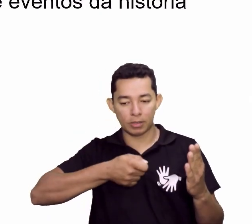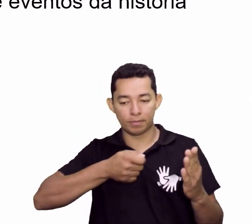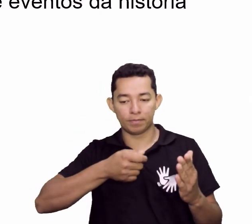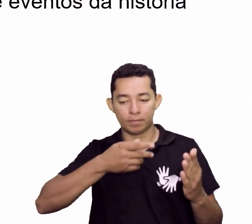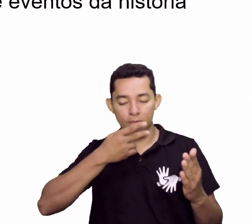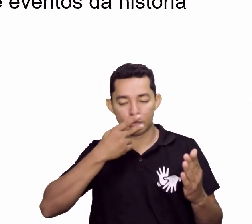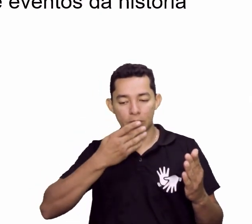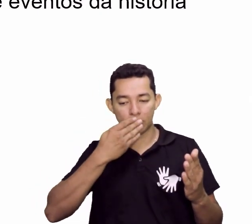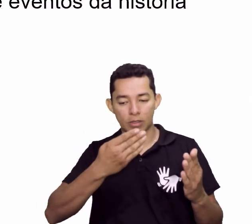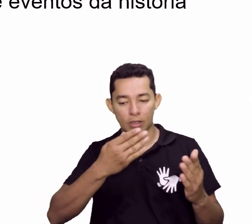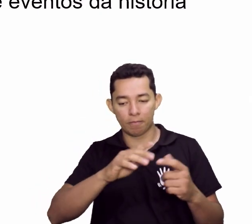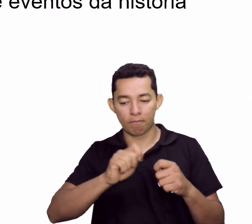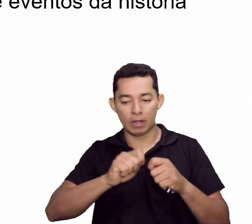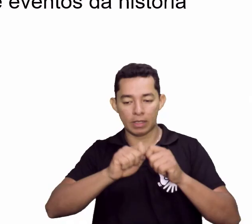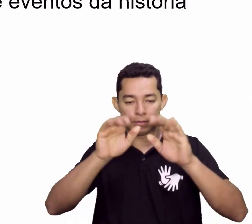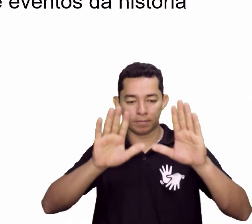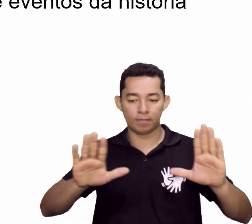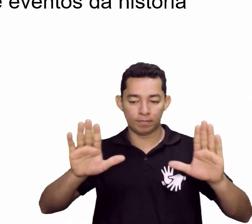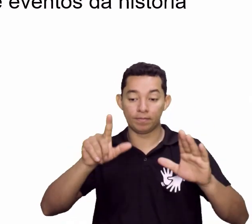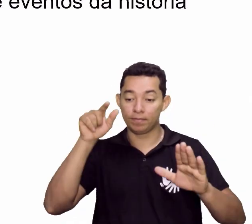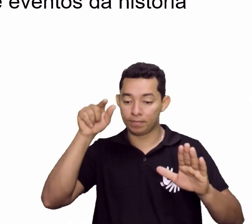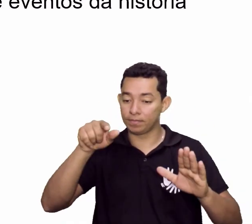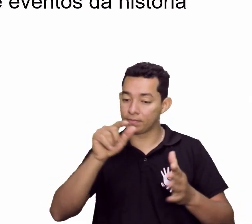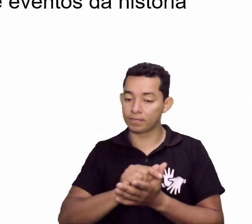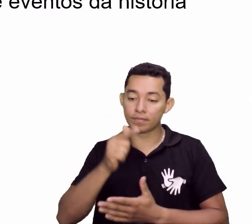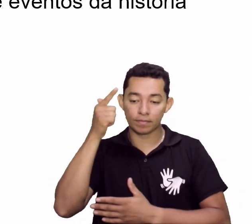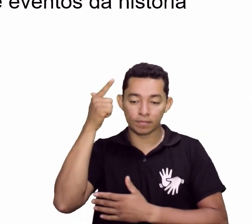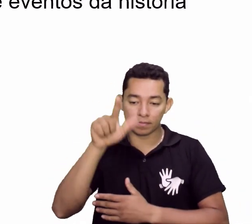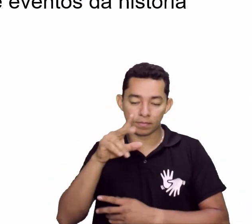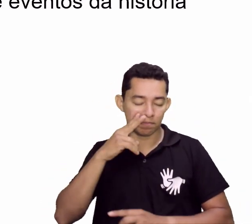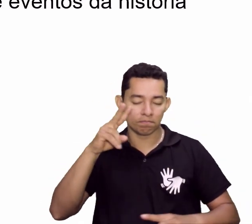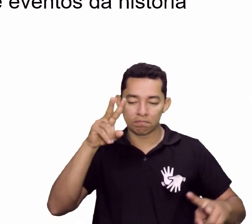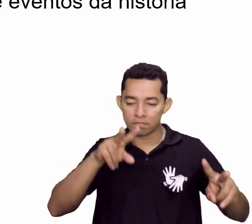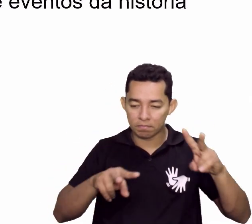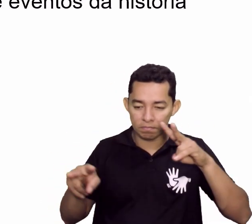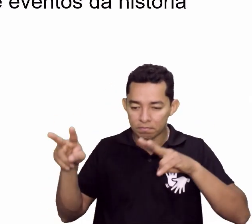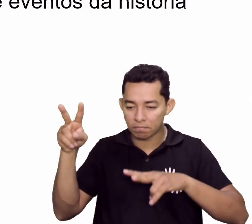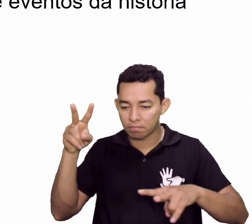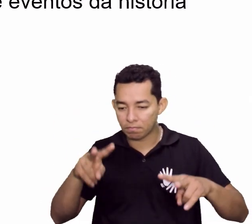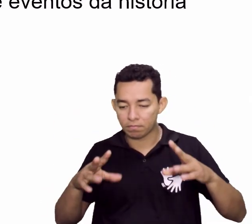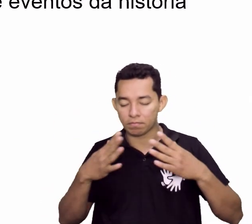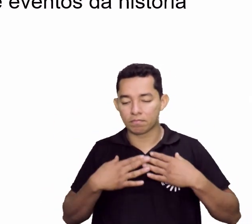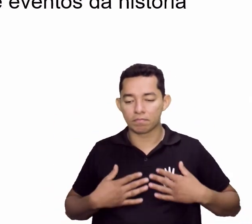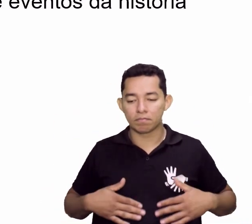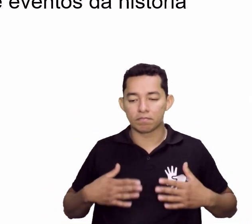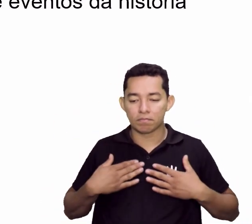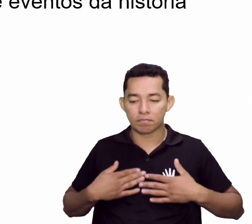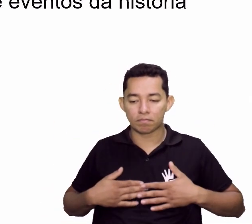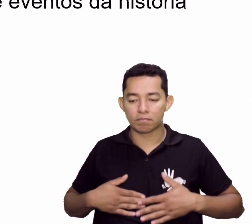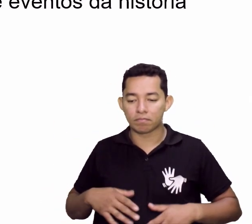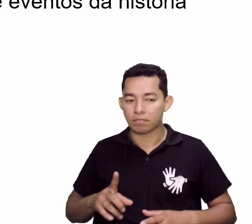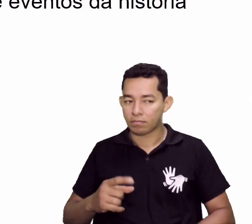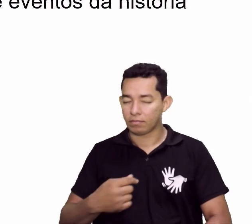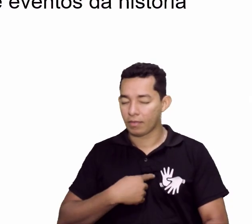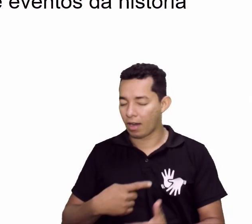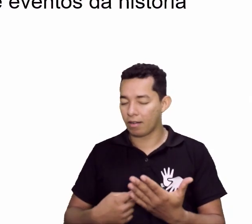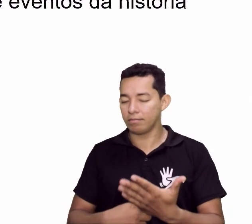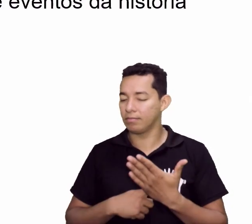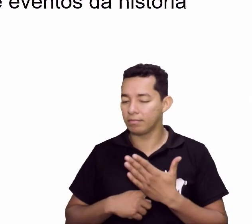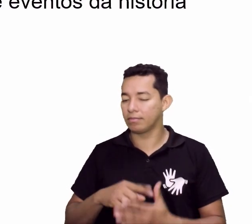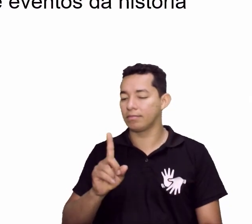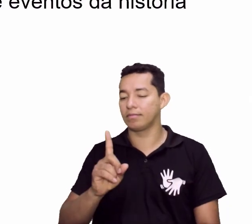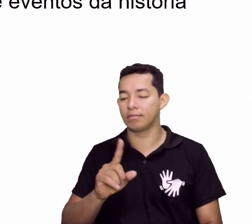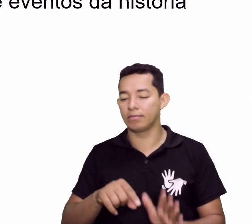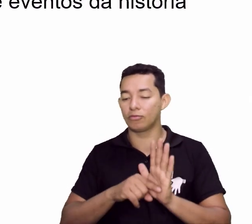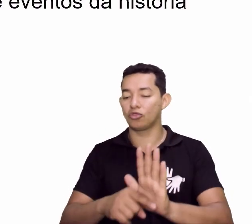porque você é que vai dar o comando aí, você que vai ler com mais calma, não vou mais te ajudar, tá? Vamos ver o que